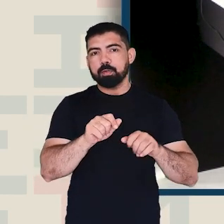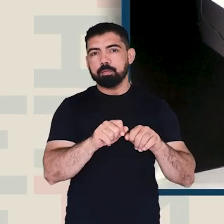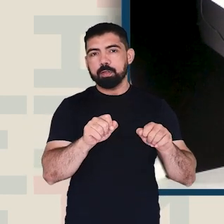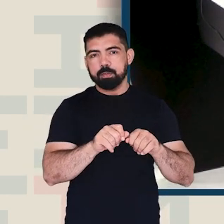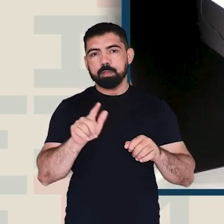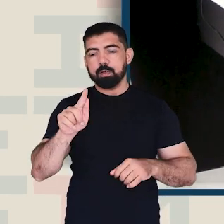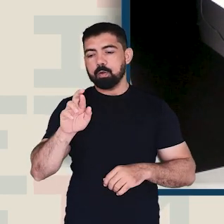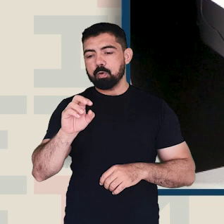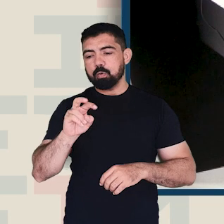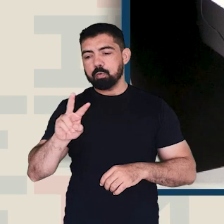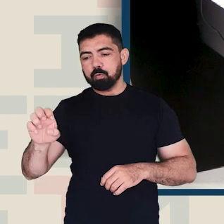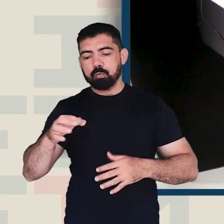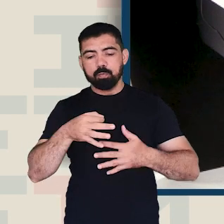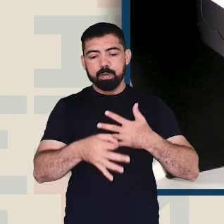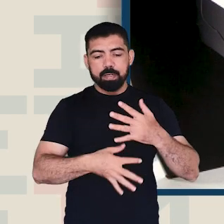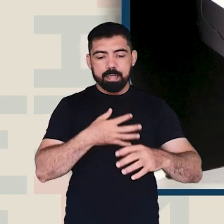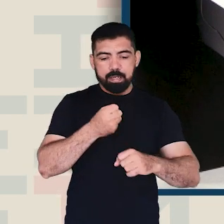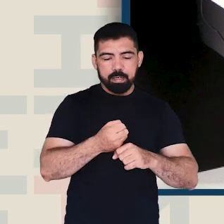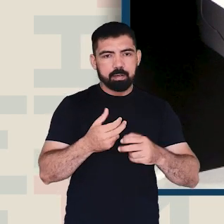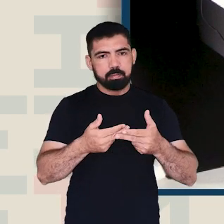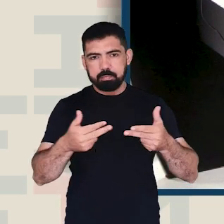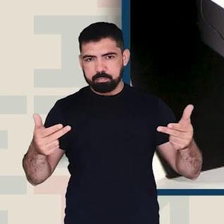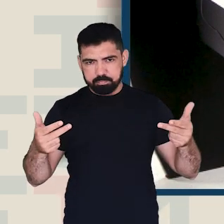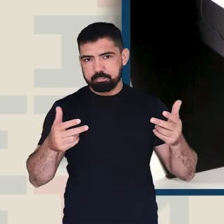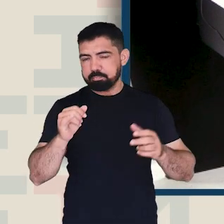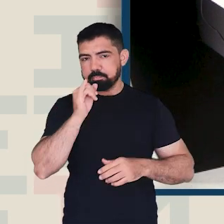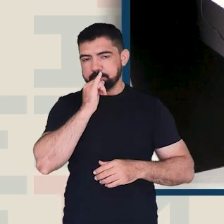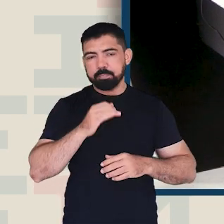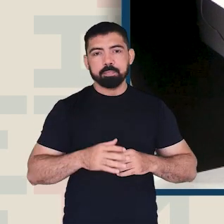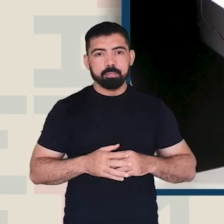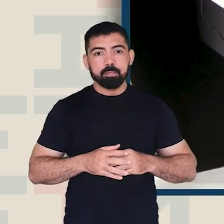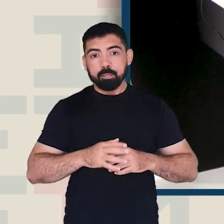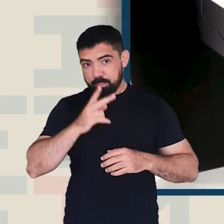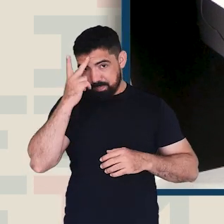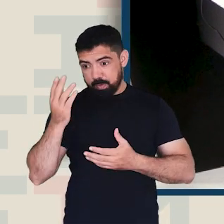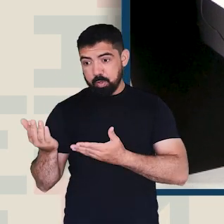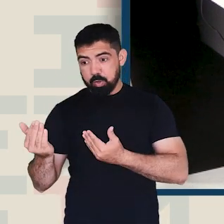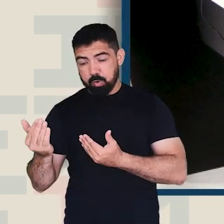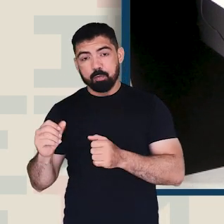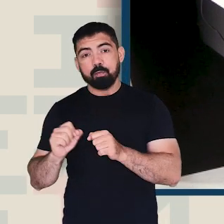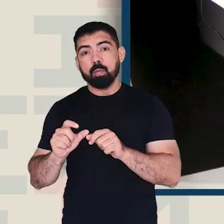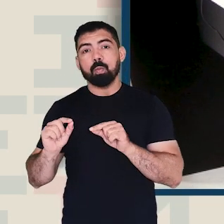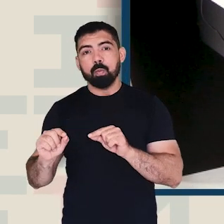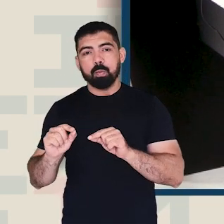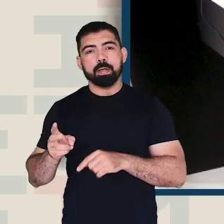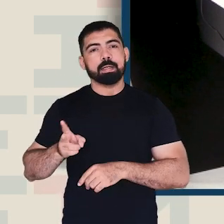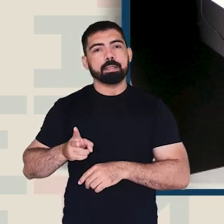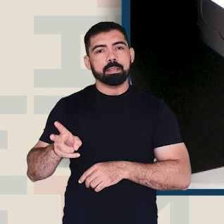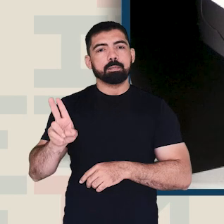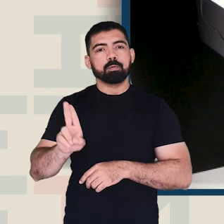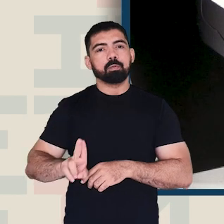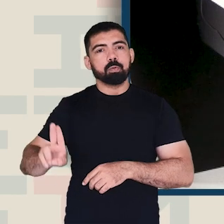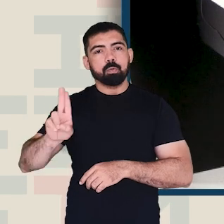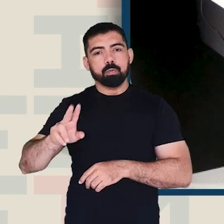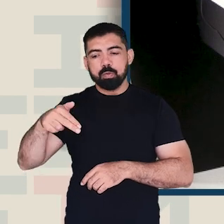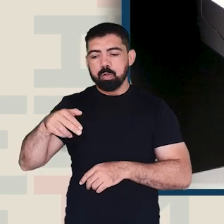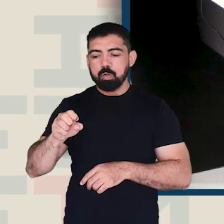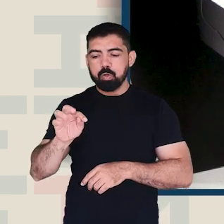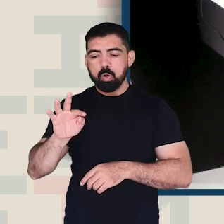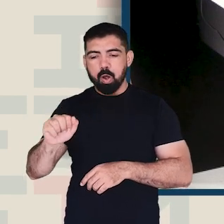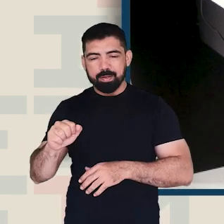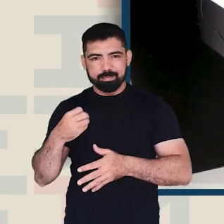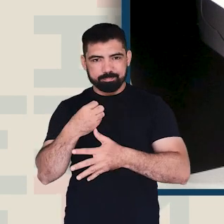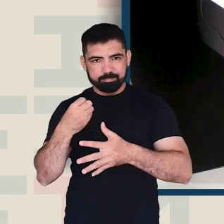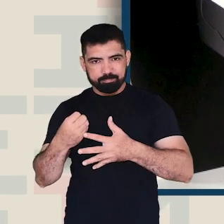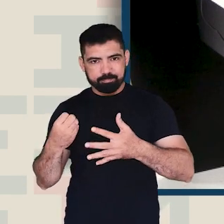uma escala, uma frase, na verdade, os músicos mais novos tendem a tocar sempre notas diferentes. Então,